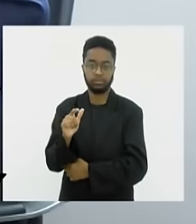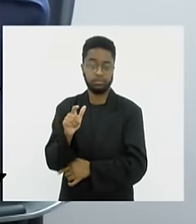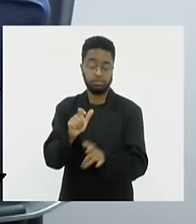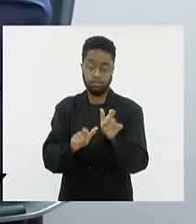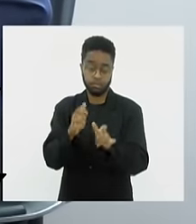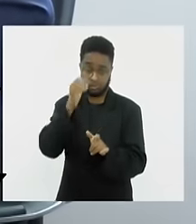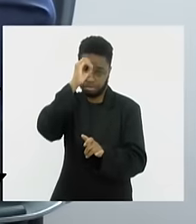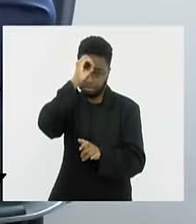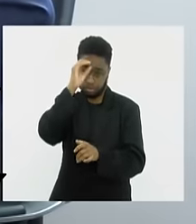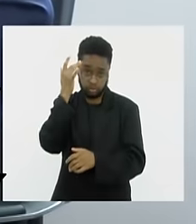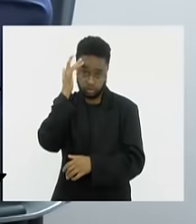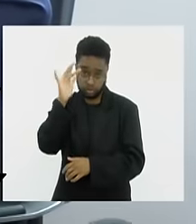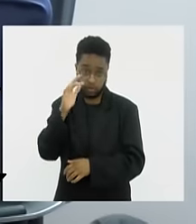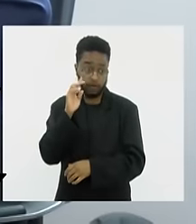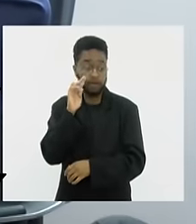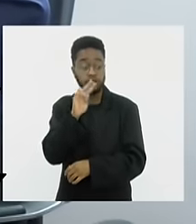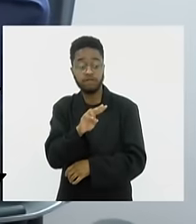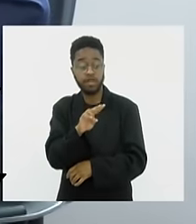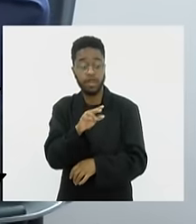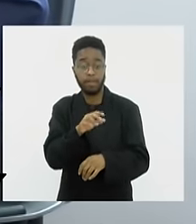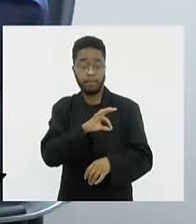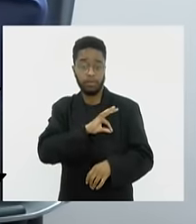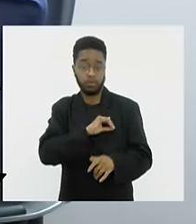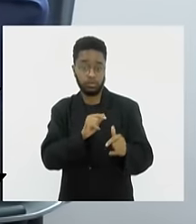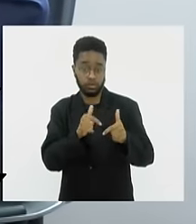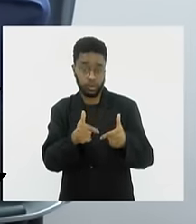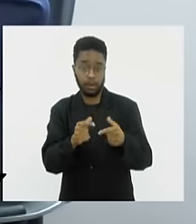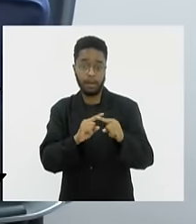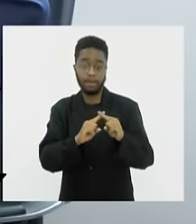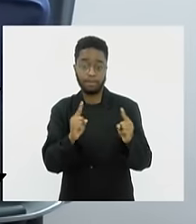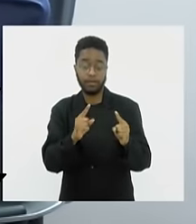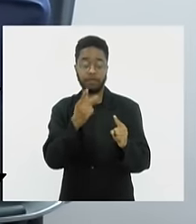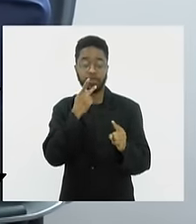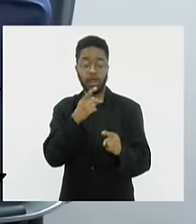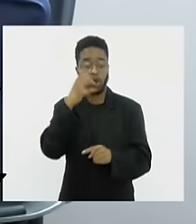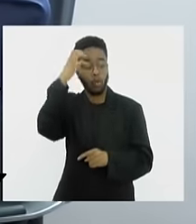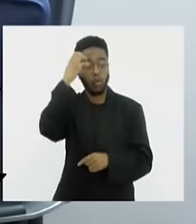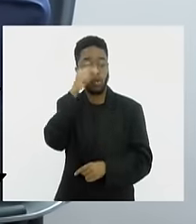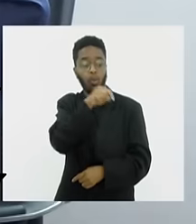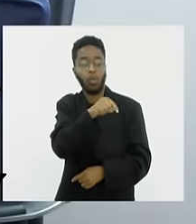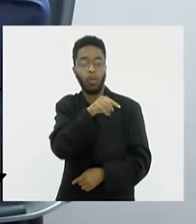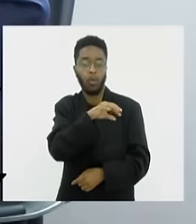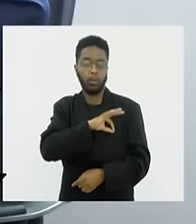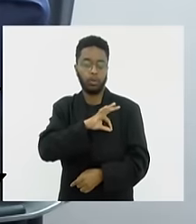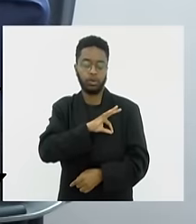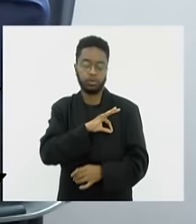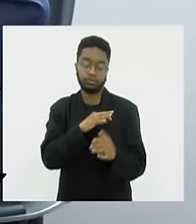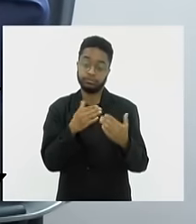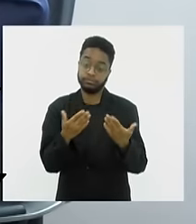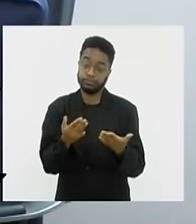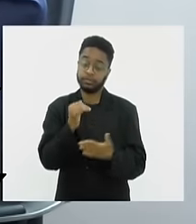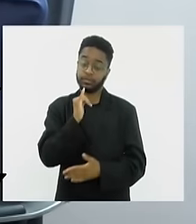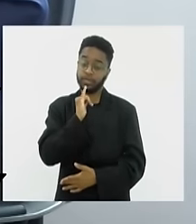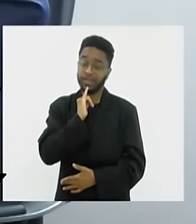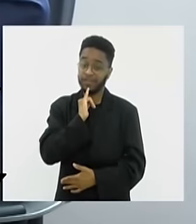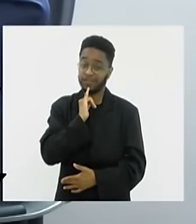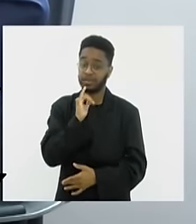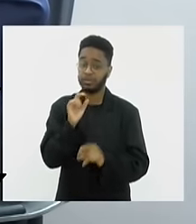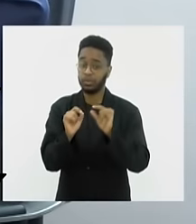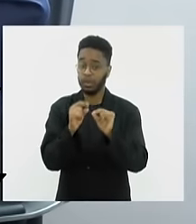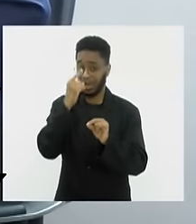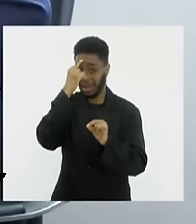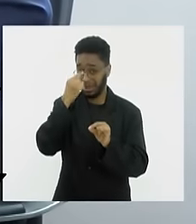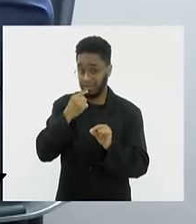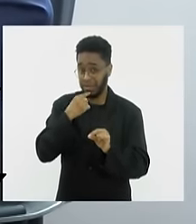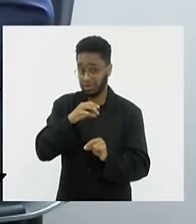não sabe nada disso, ele só olha a farda e bota na conta, na culpa do policial militar. E, infelizmente, a imagem da polícia, que a